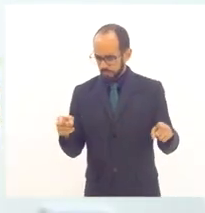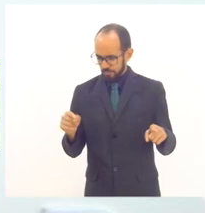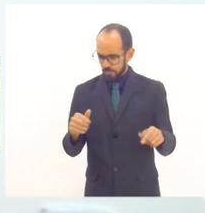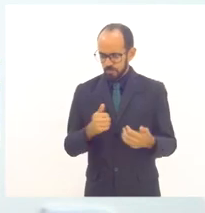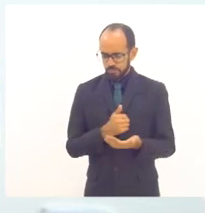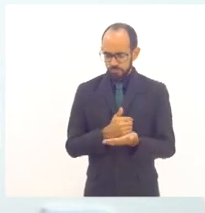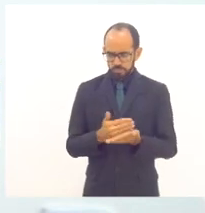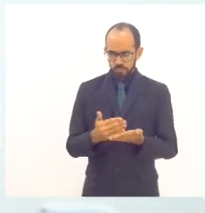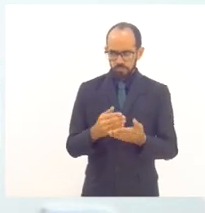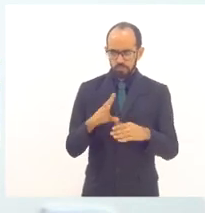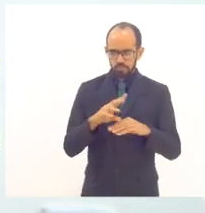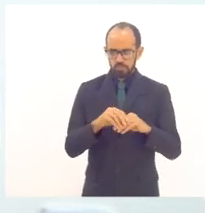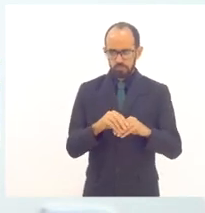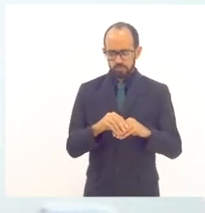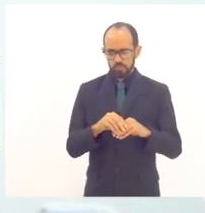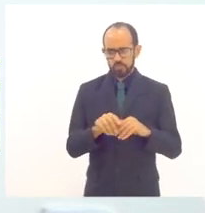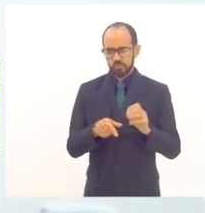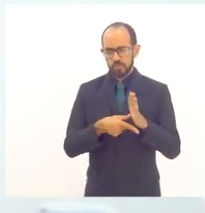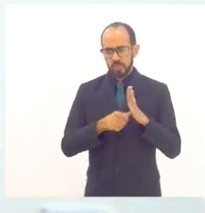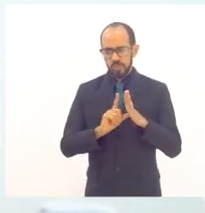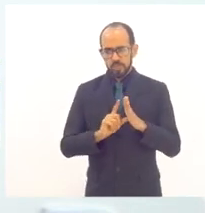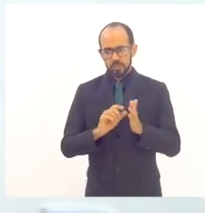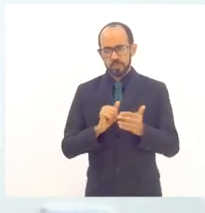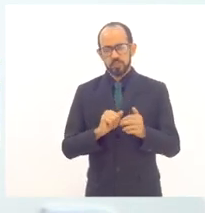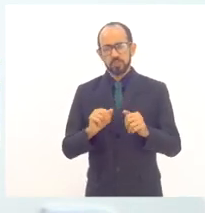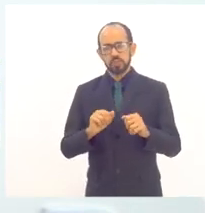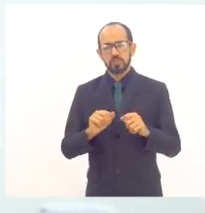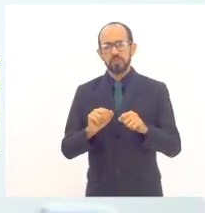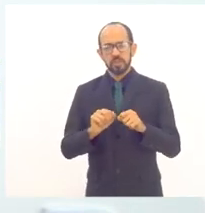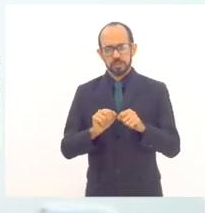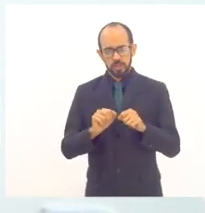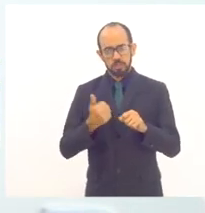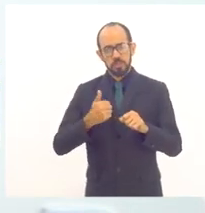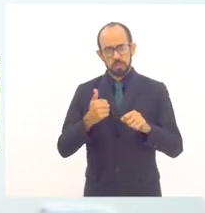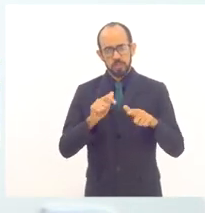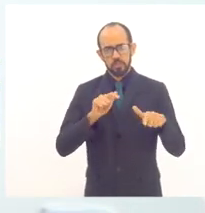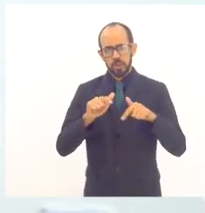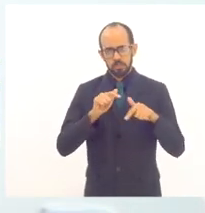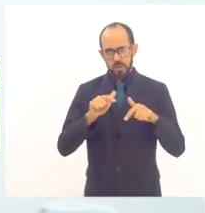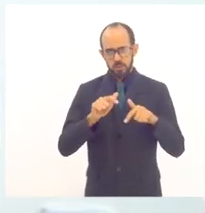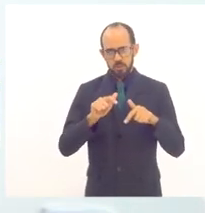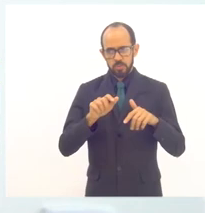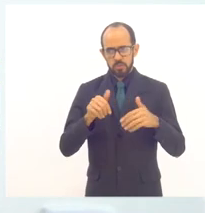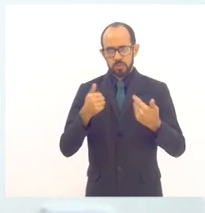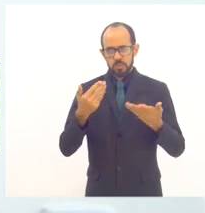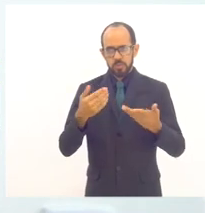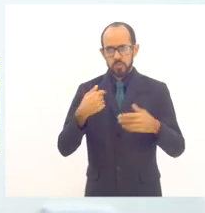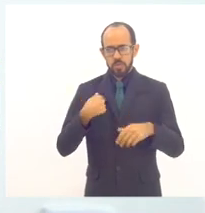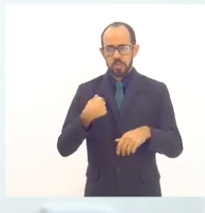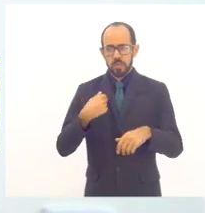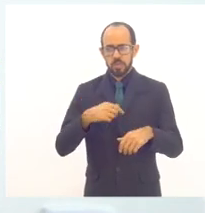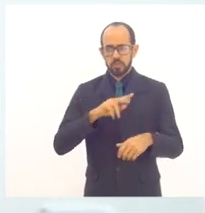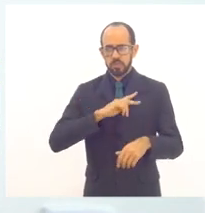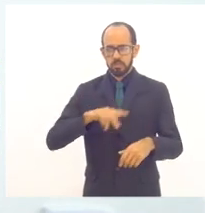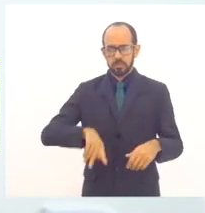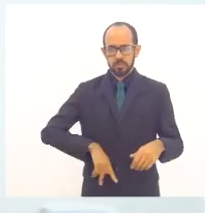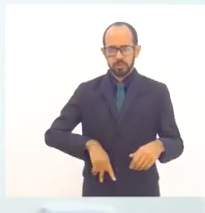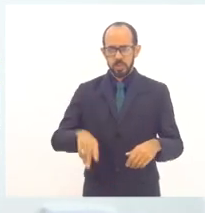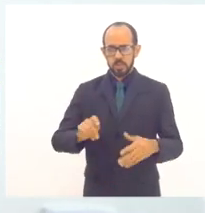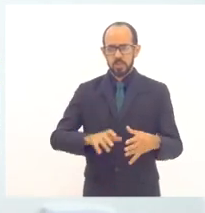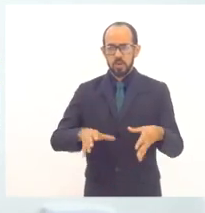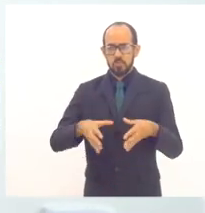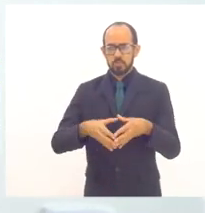introdução antes de começarmos aqui os trabalhos dessa primeira mesa. Então, eu presido a Comissão do